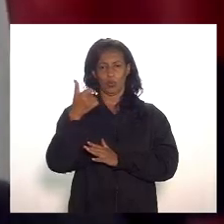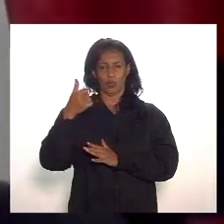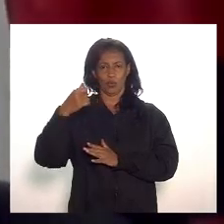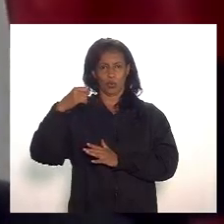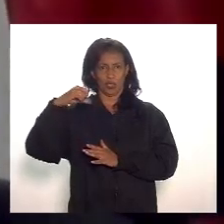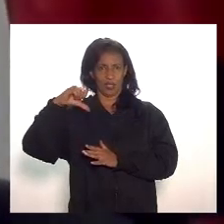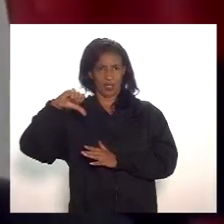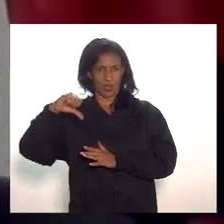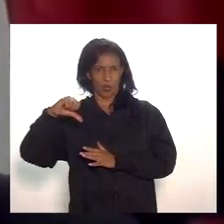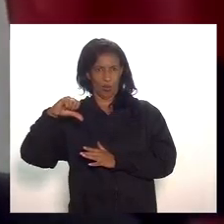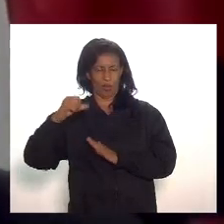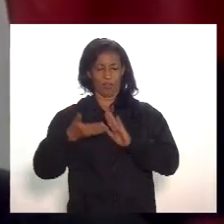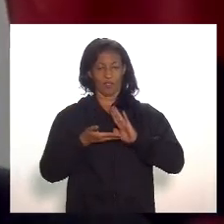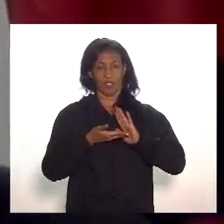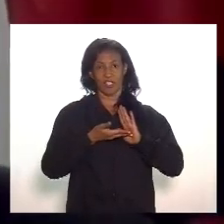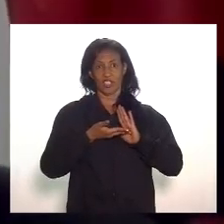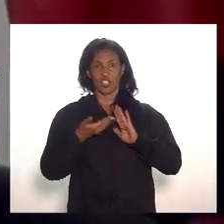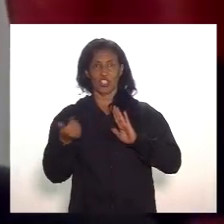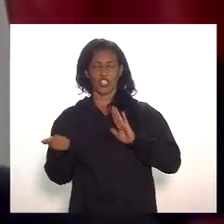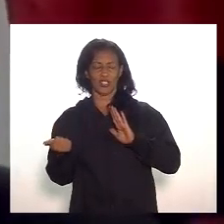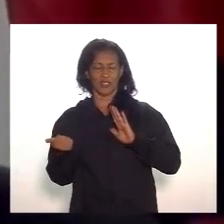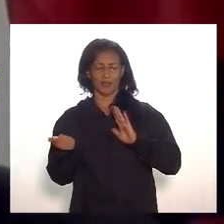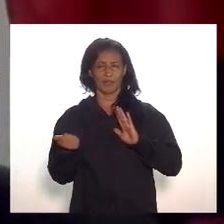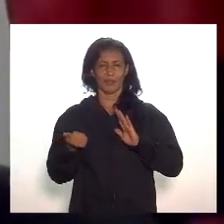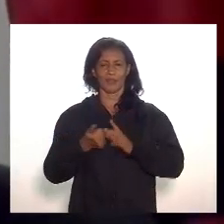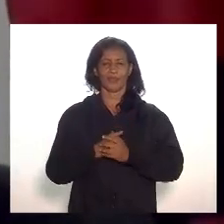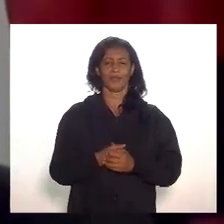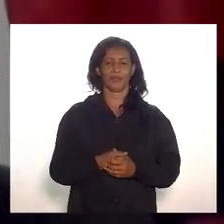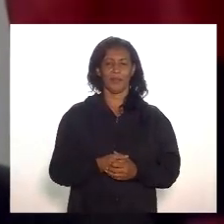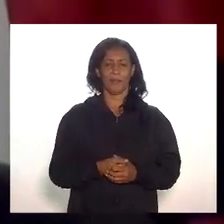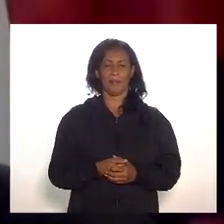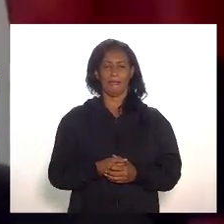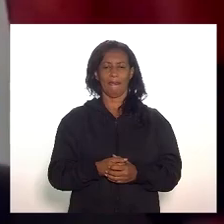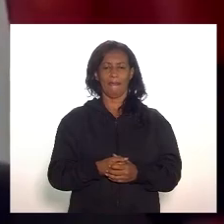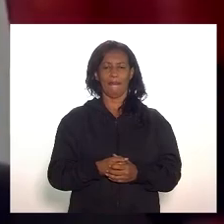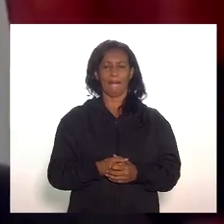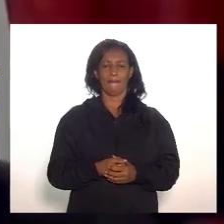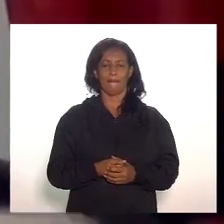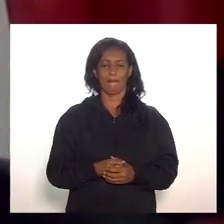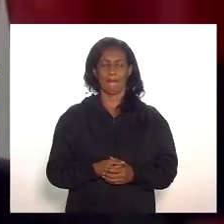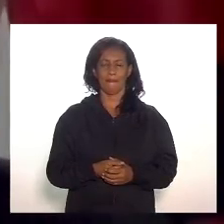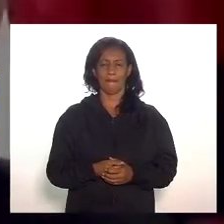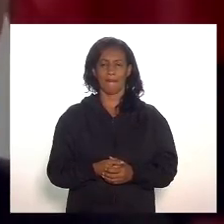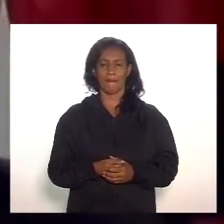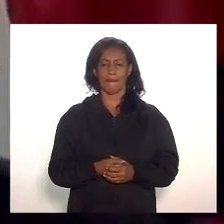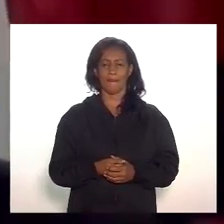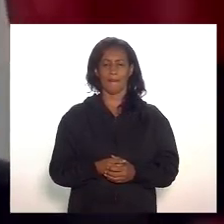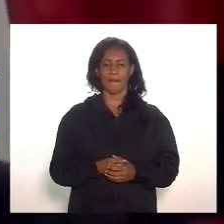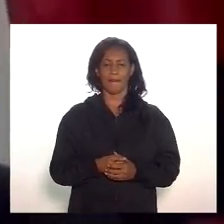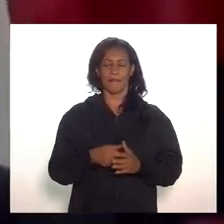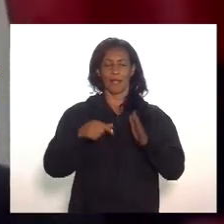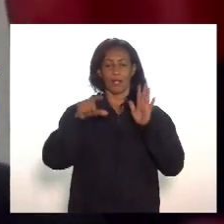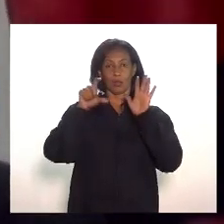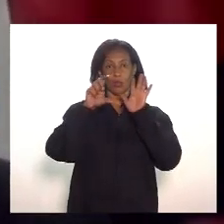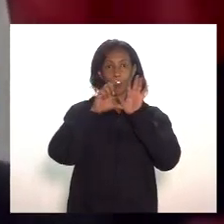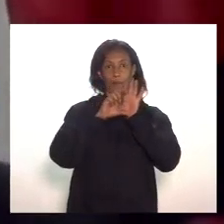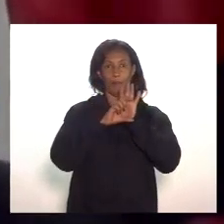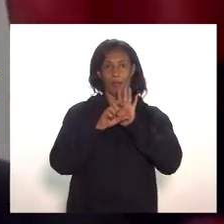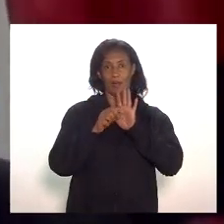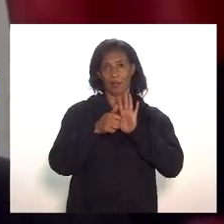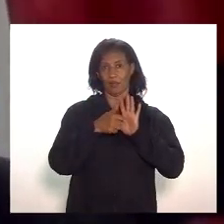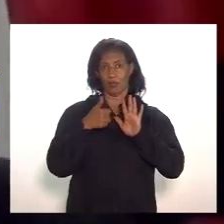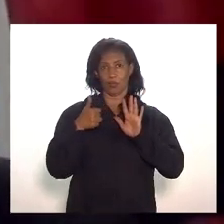aqui a possibilidade, né, prevista originalmente no parágrafo único da